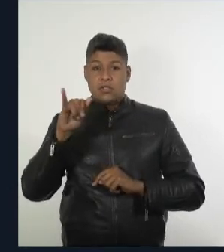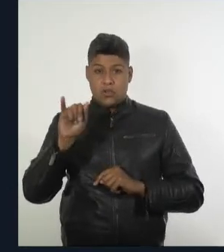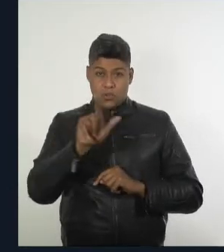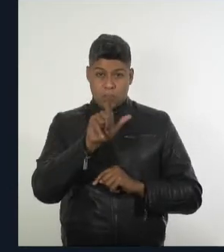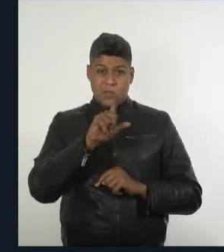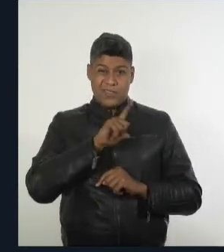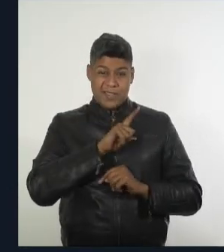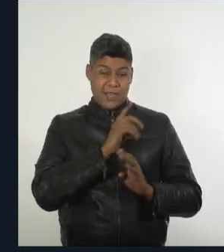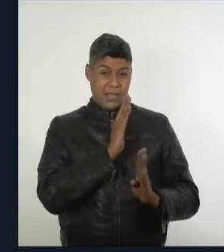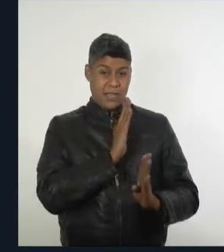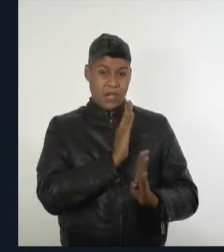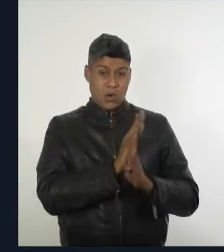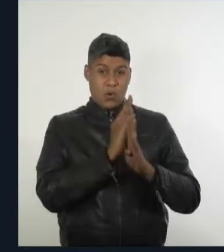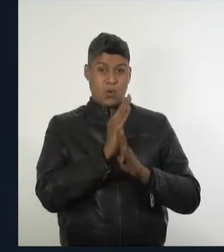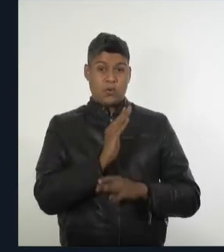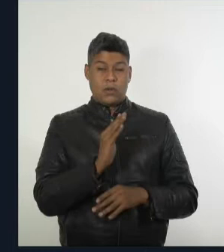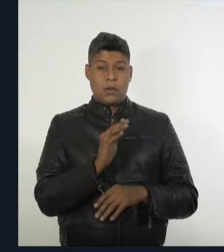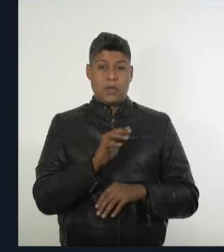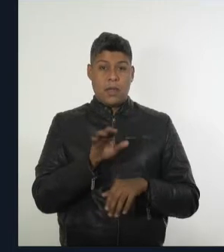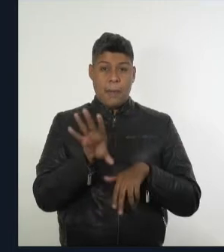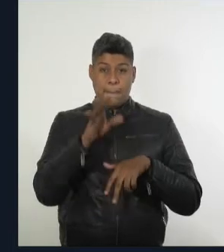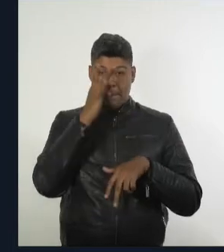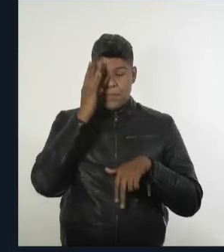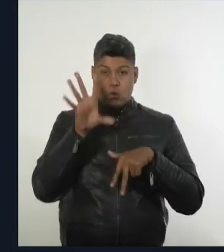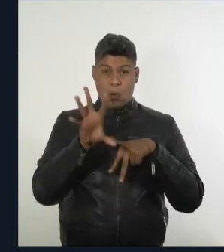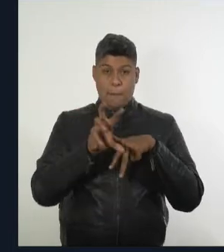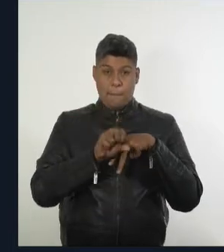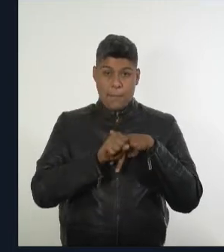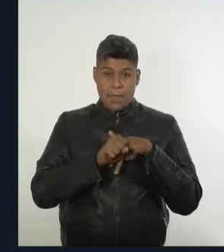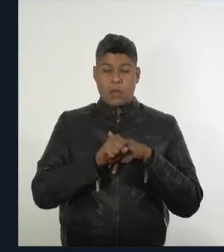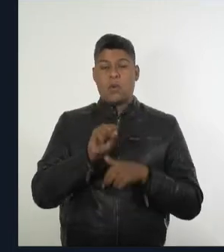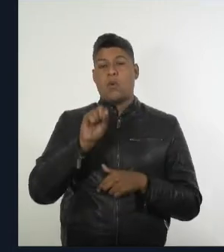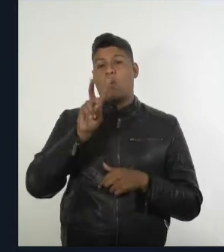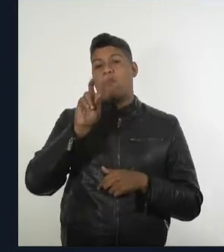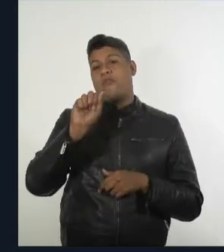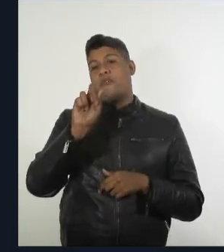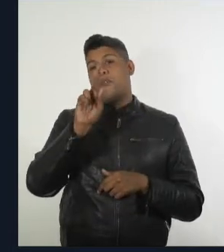da variante Delta que estão em investigação